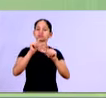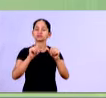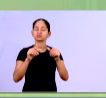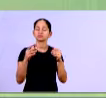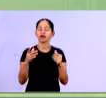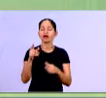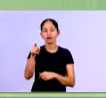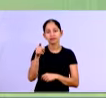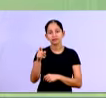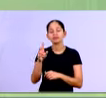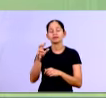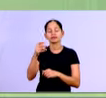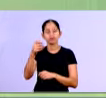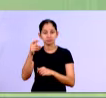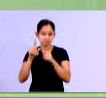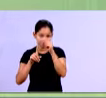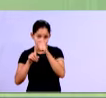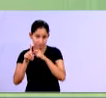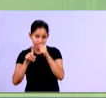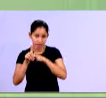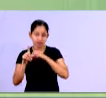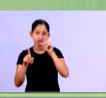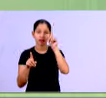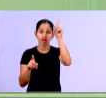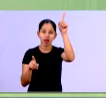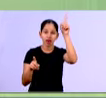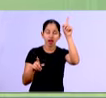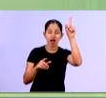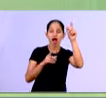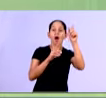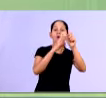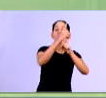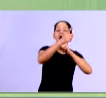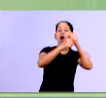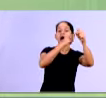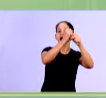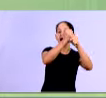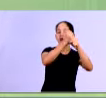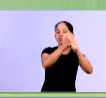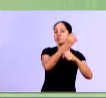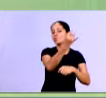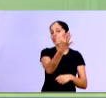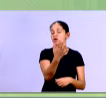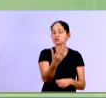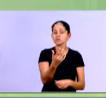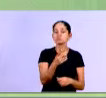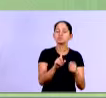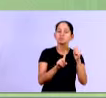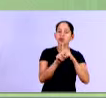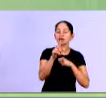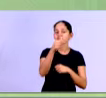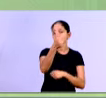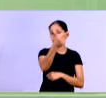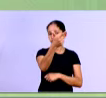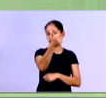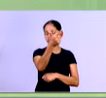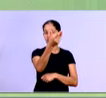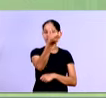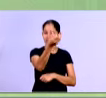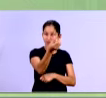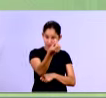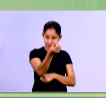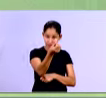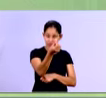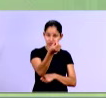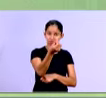ao ano. Como é que eu transformo para meses? Eu vou dividir, um ano tem quantos meses? 12. Então eu vou dividir esse 6